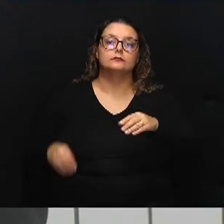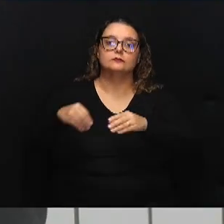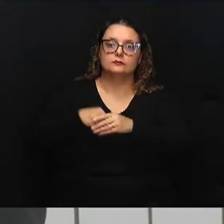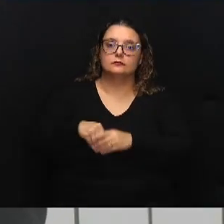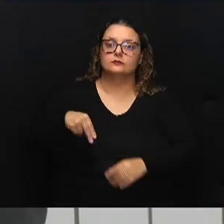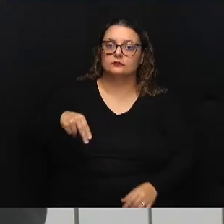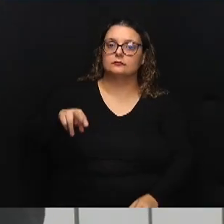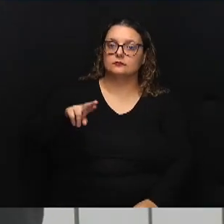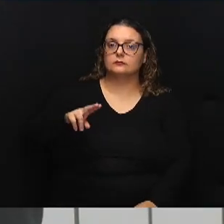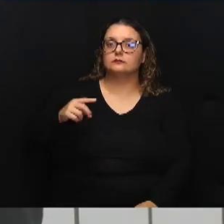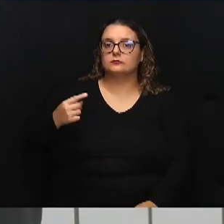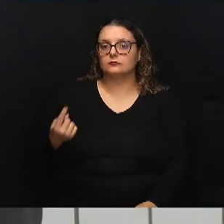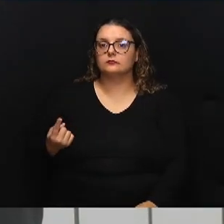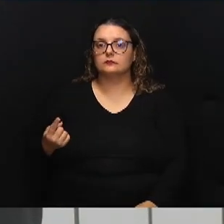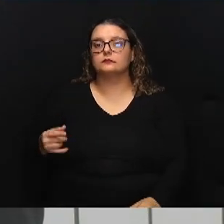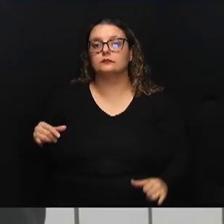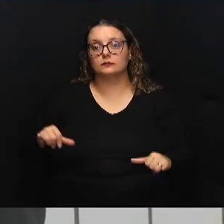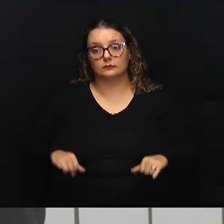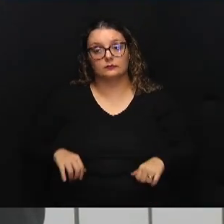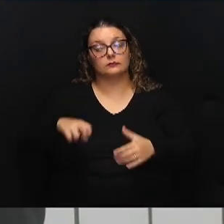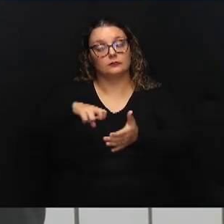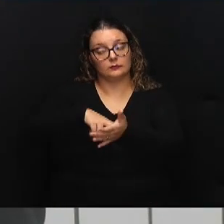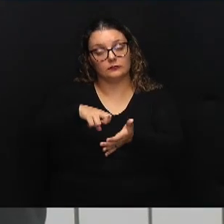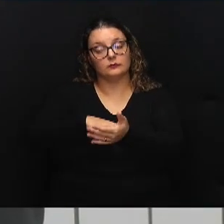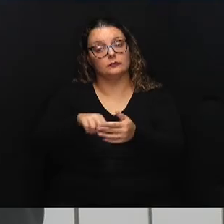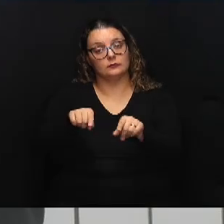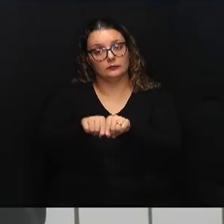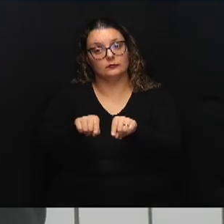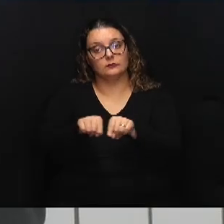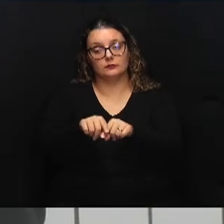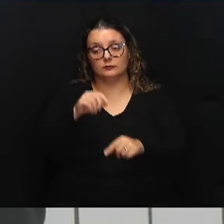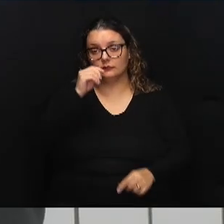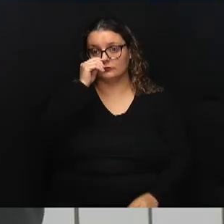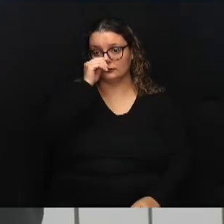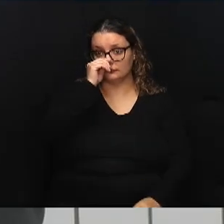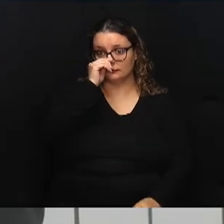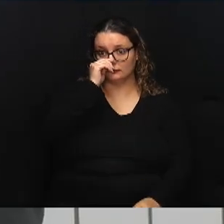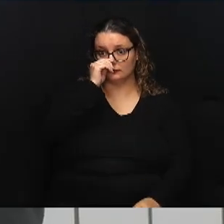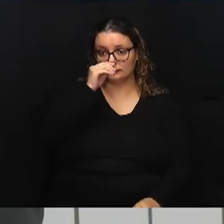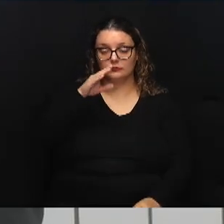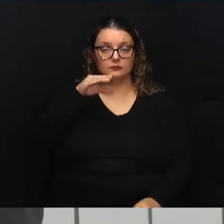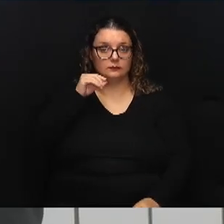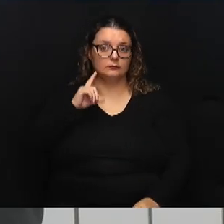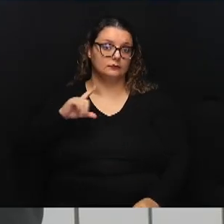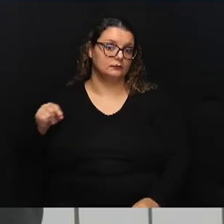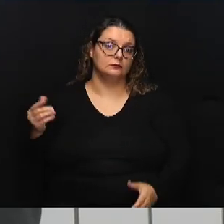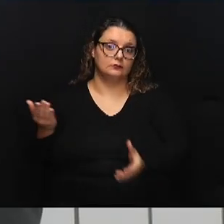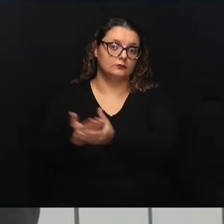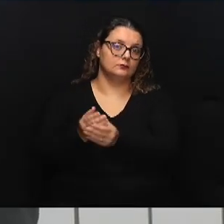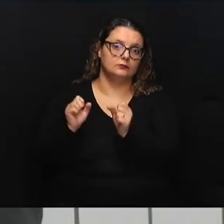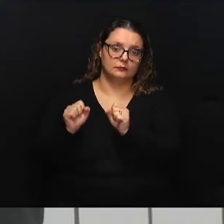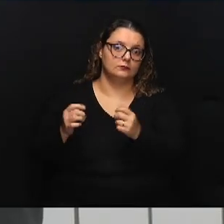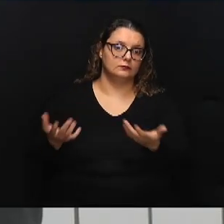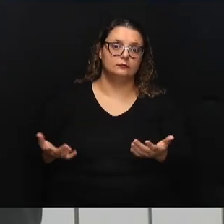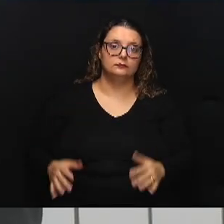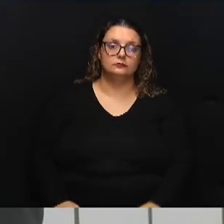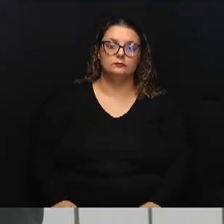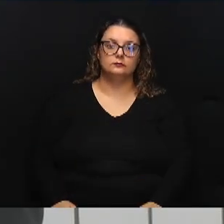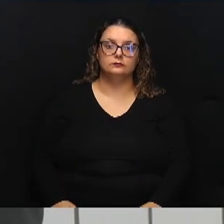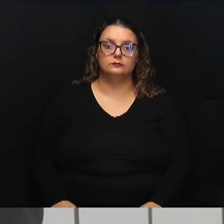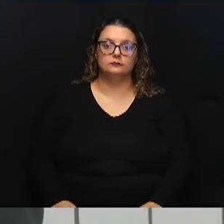NR1, de sofrer uma punição. Né? O empregado vai sair, pode processar a empresa